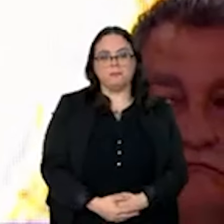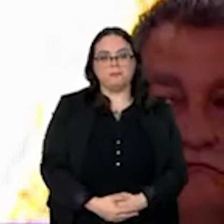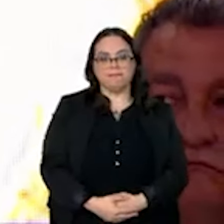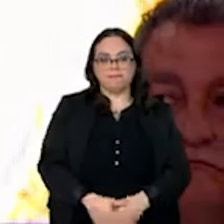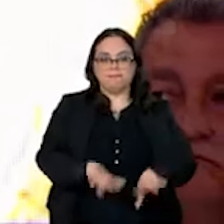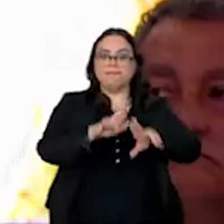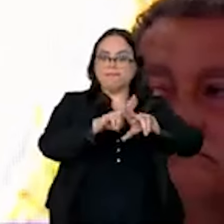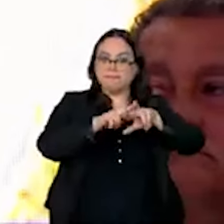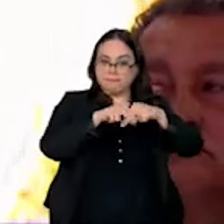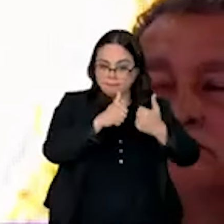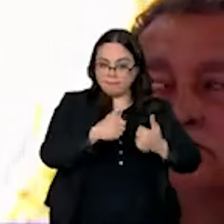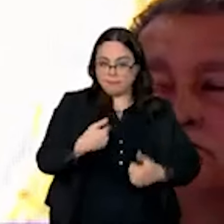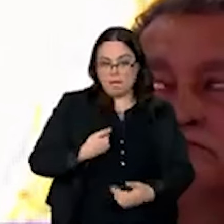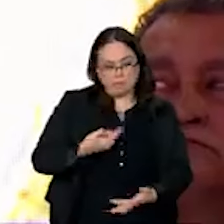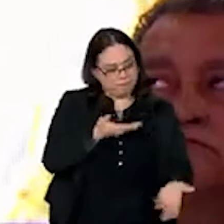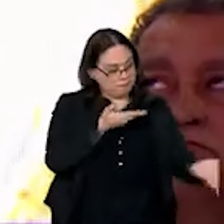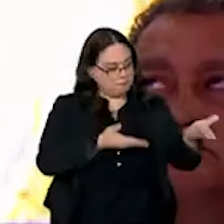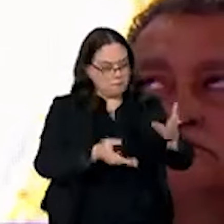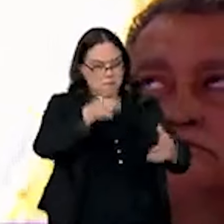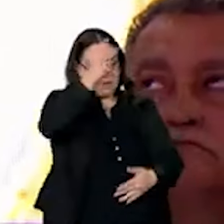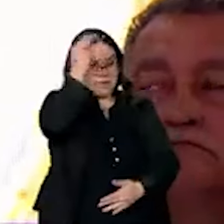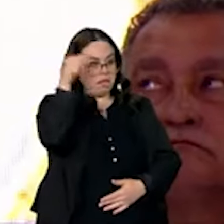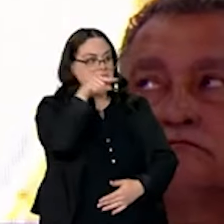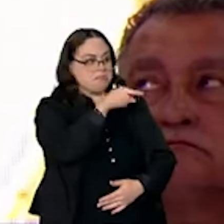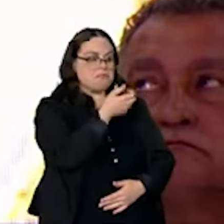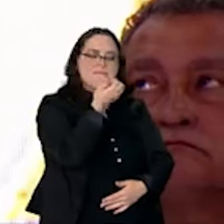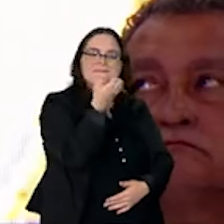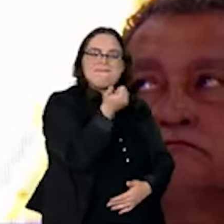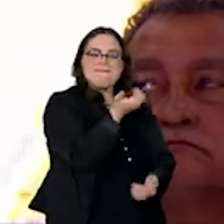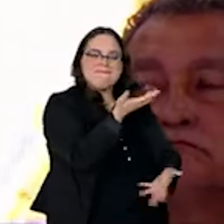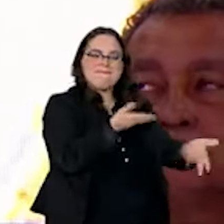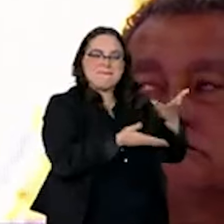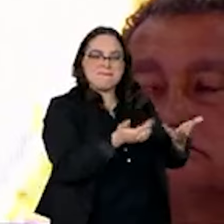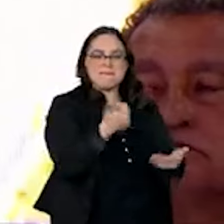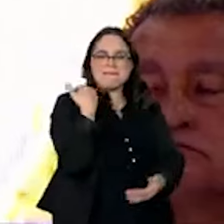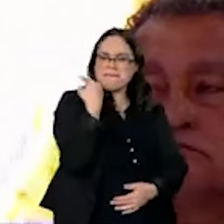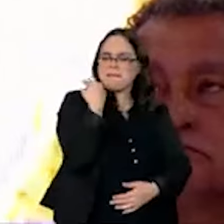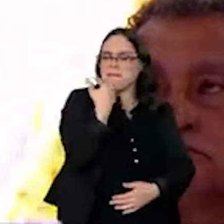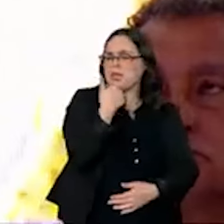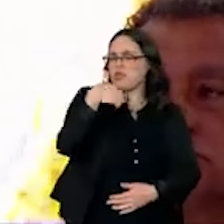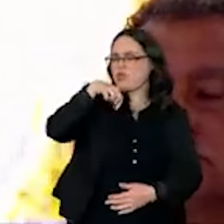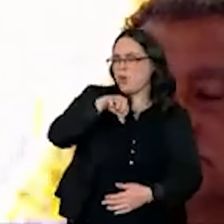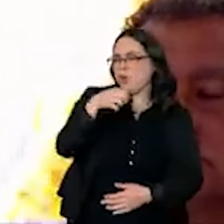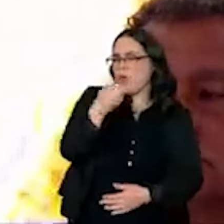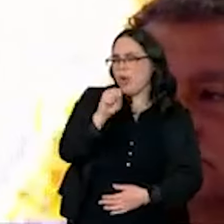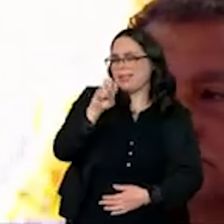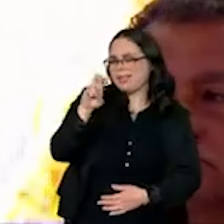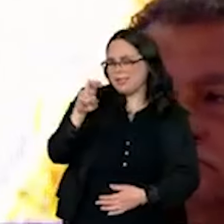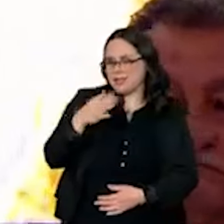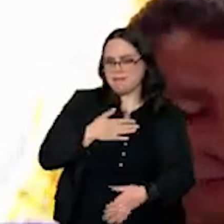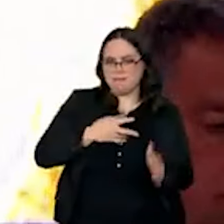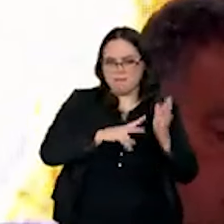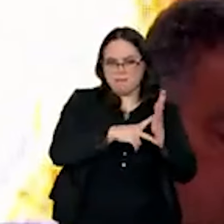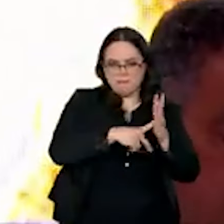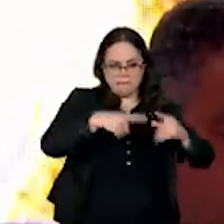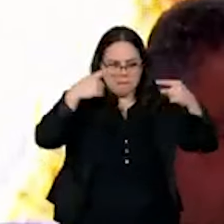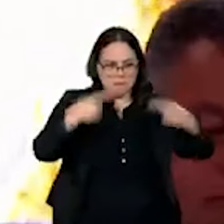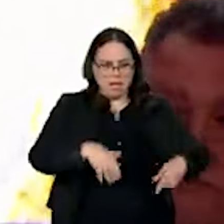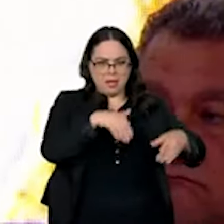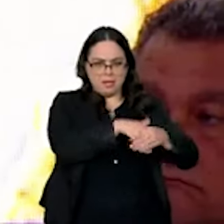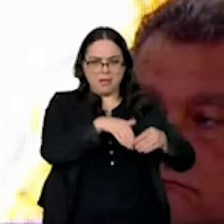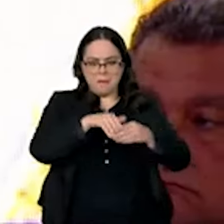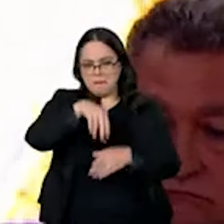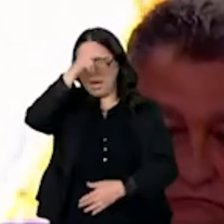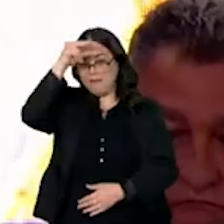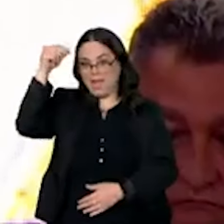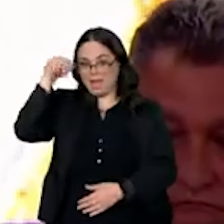Por isso é que eu trato o prefeito bem. Porque em 1985, o meu partido foi disputar uma eleição para